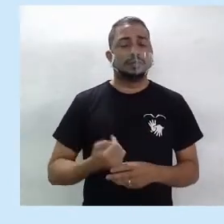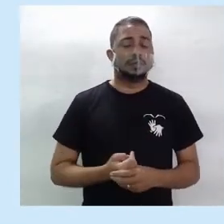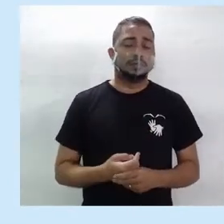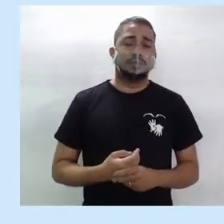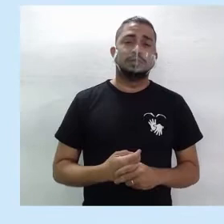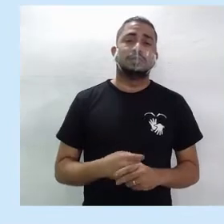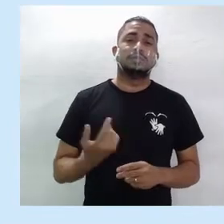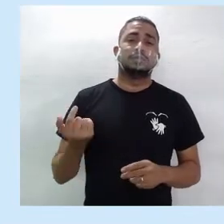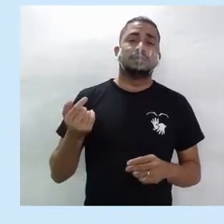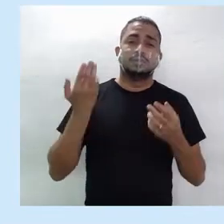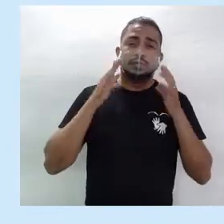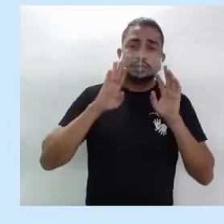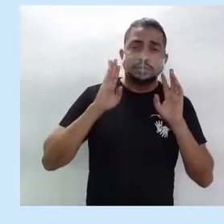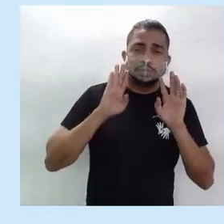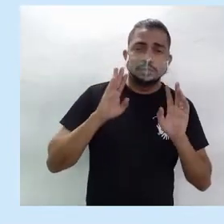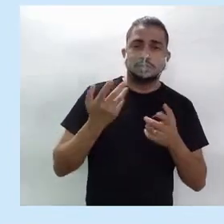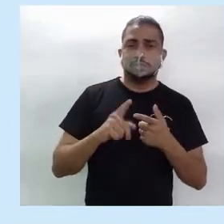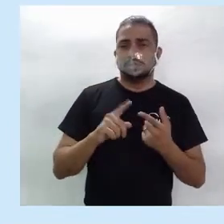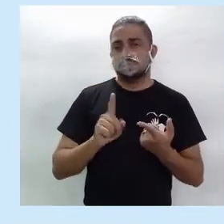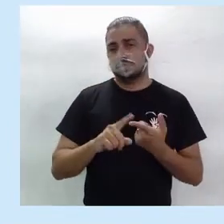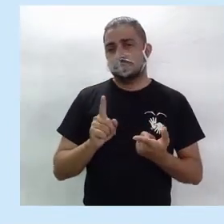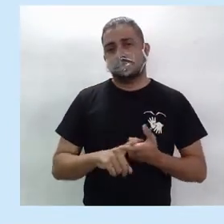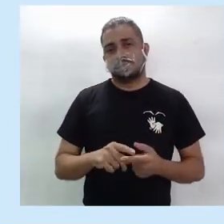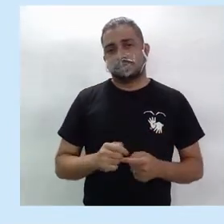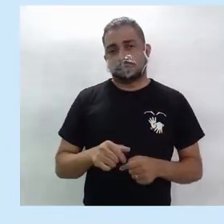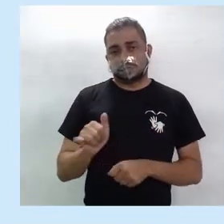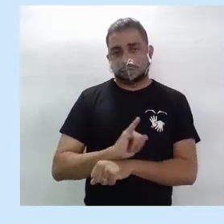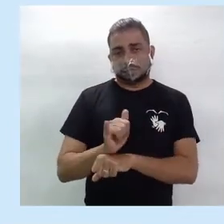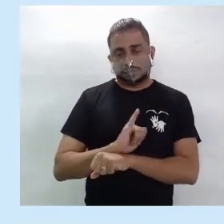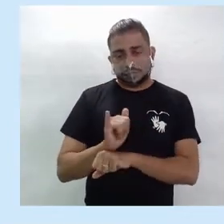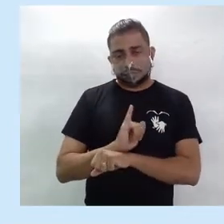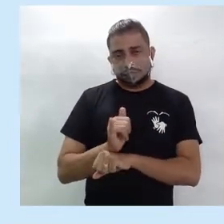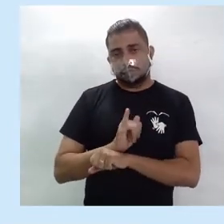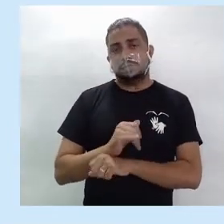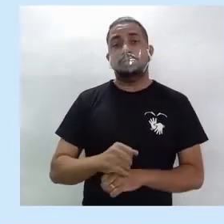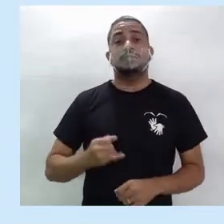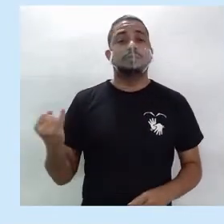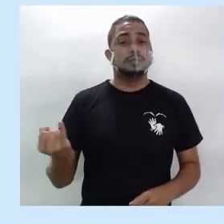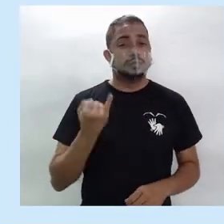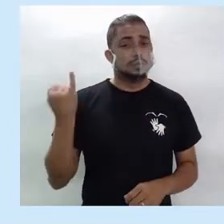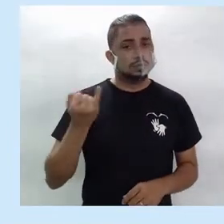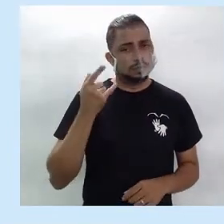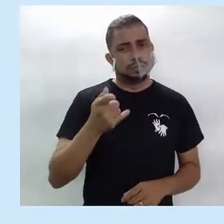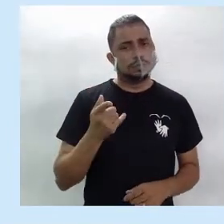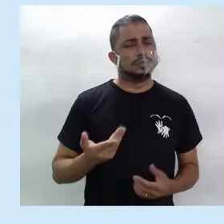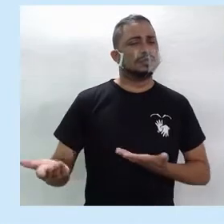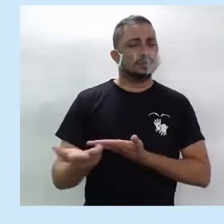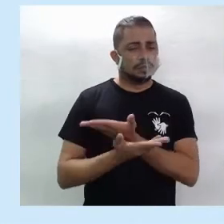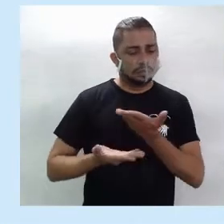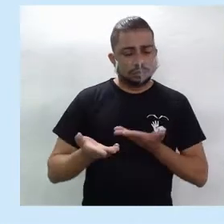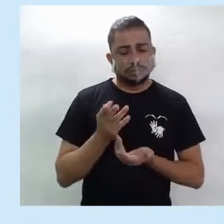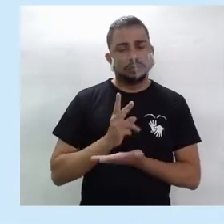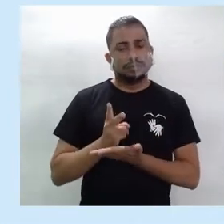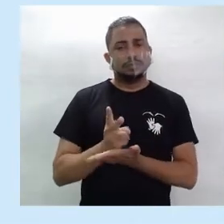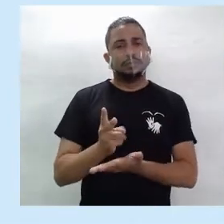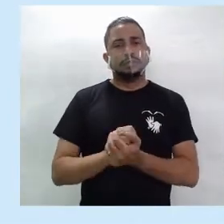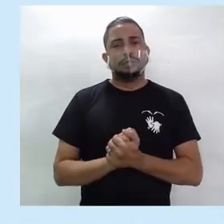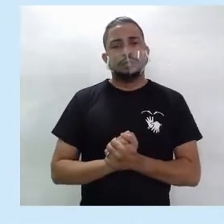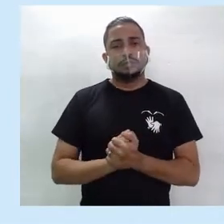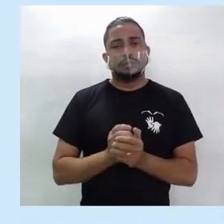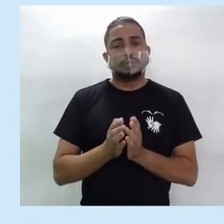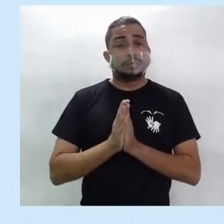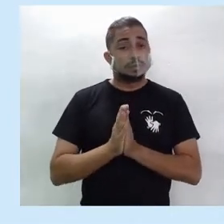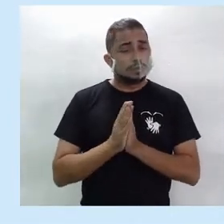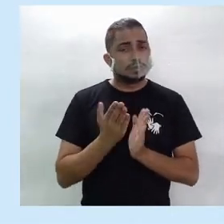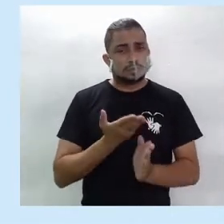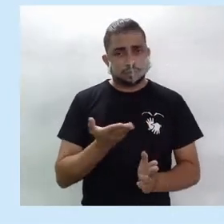do Facebook ou também na plataforma do YouTube, tá? É muito interessante que vocês continuem interagindo conosco, tá? Pedir para vocês